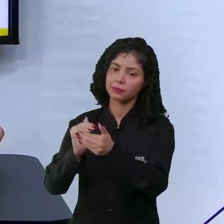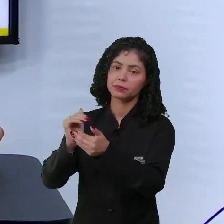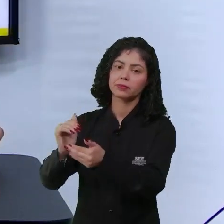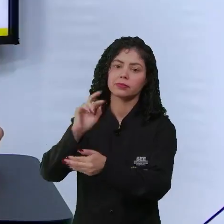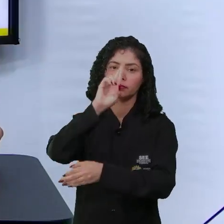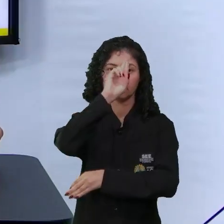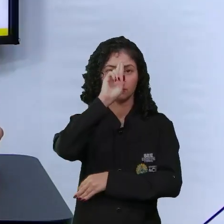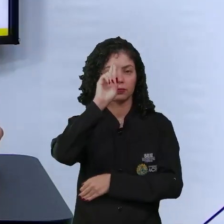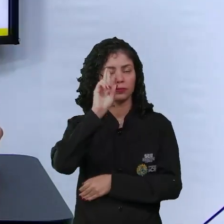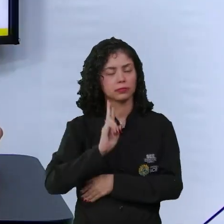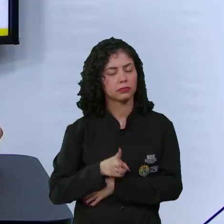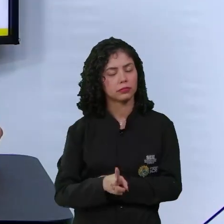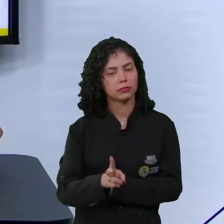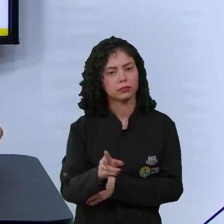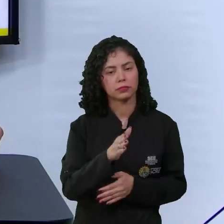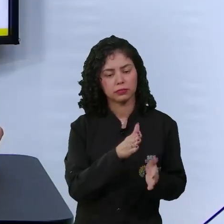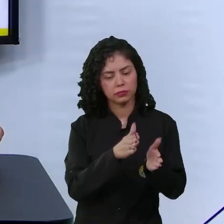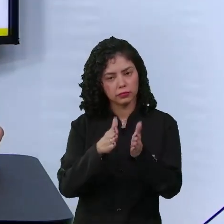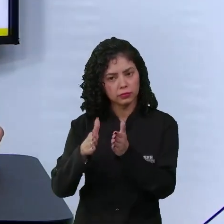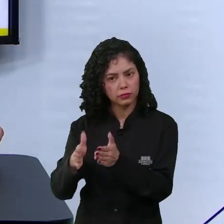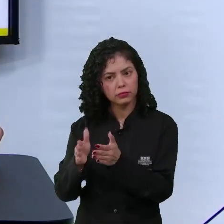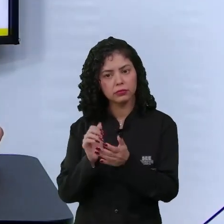histórica continua sendo parte de